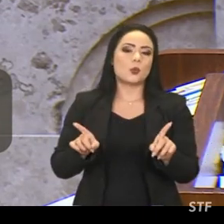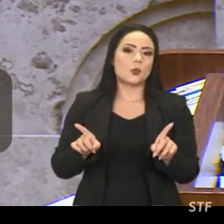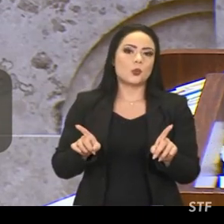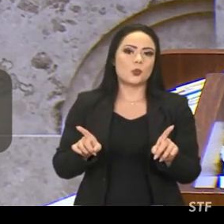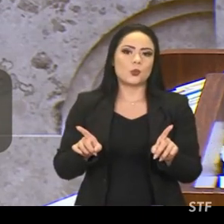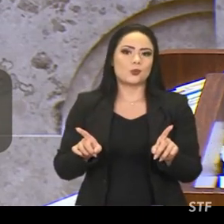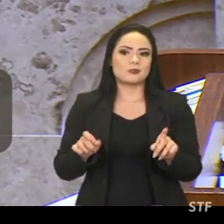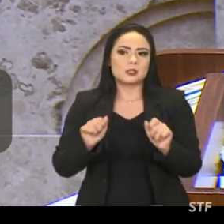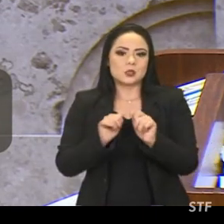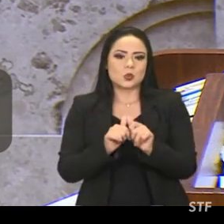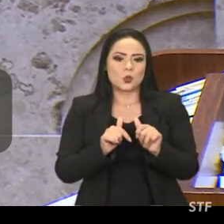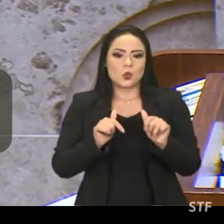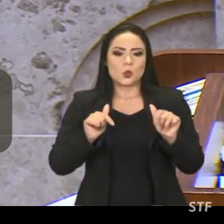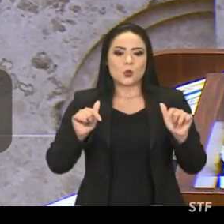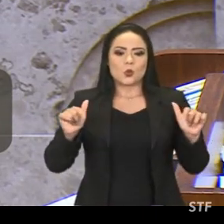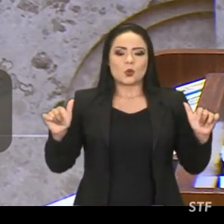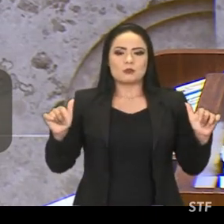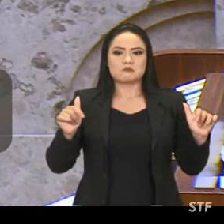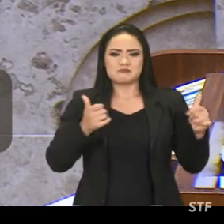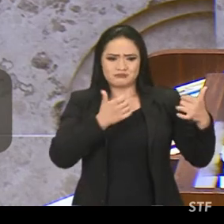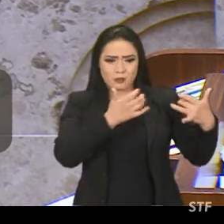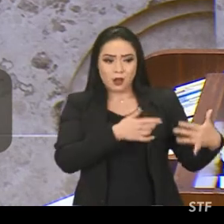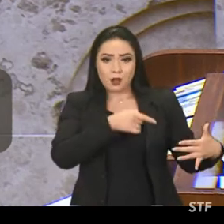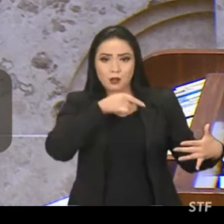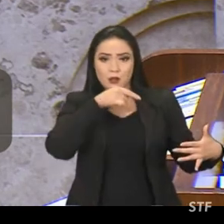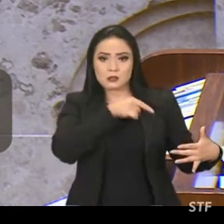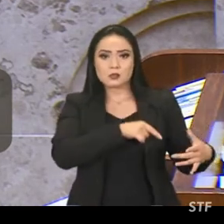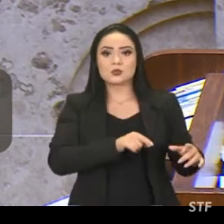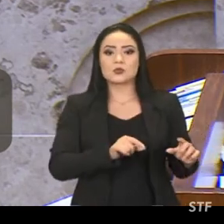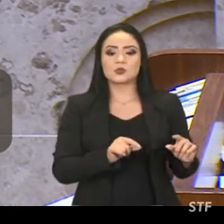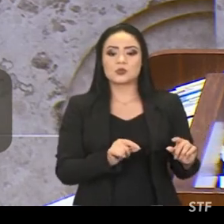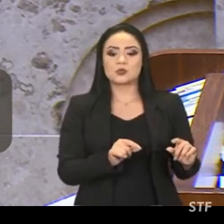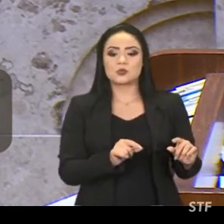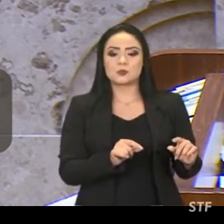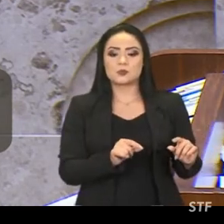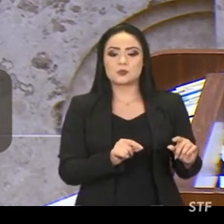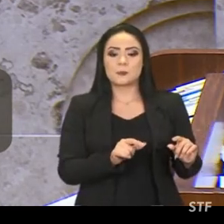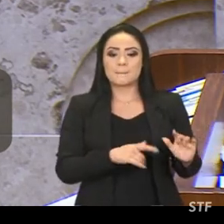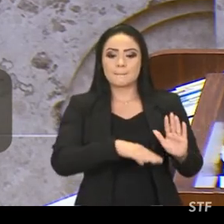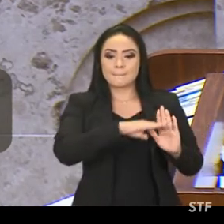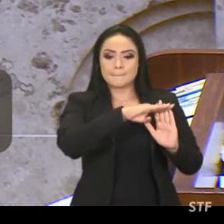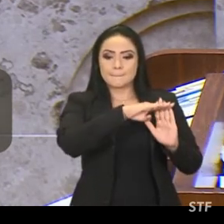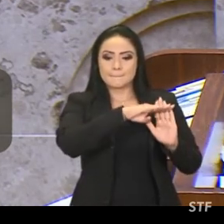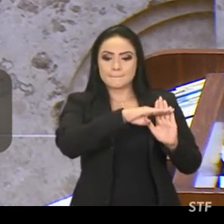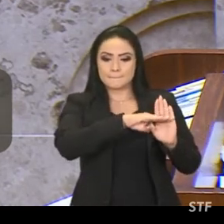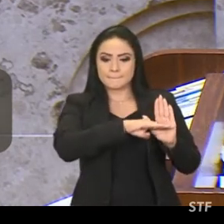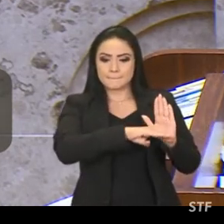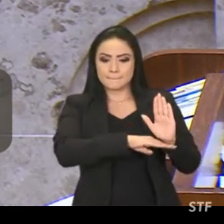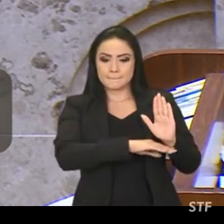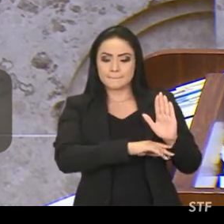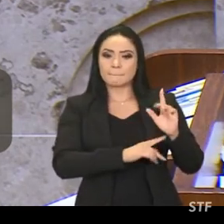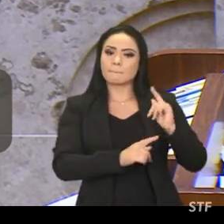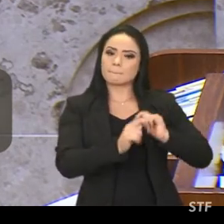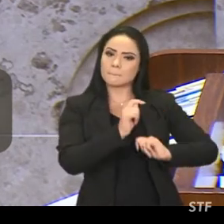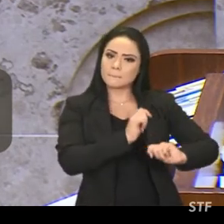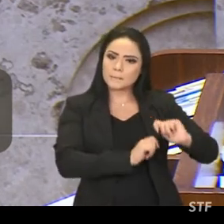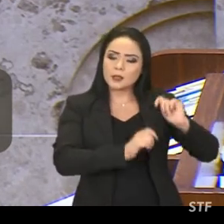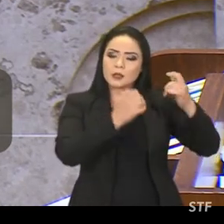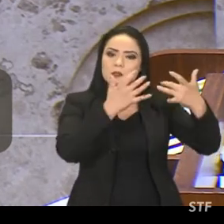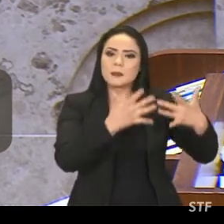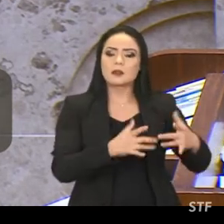tamanha envergadura que justificasse, em vista dos parâmetros da economicidade, que